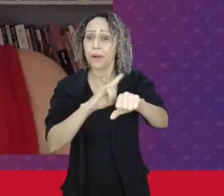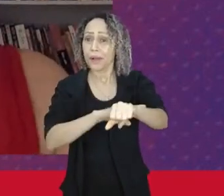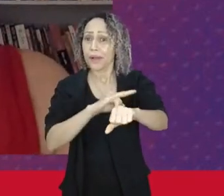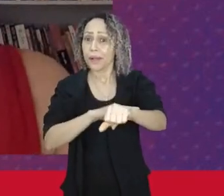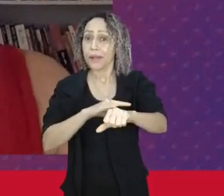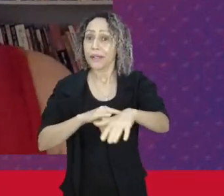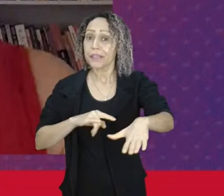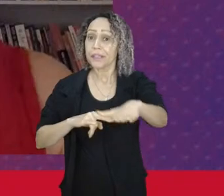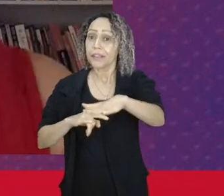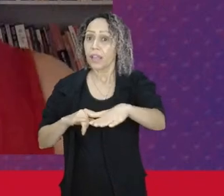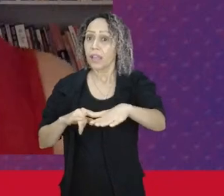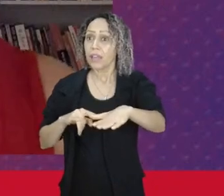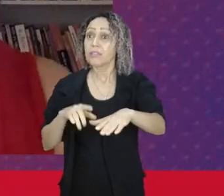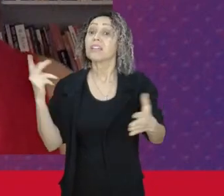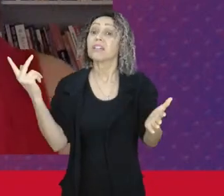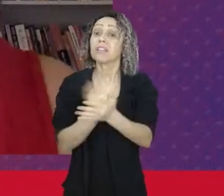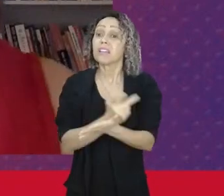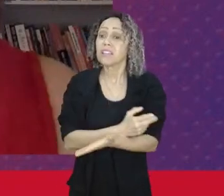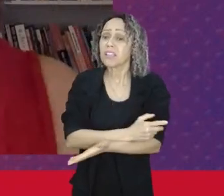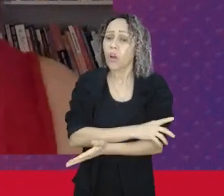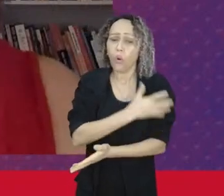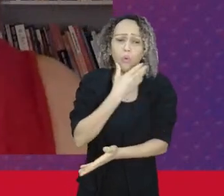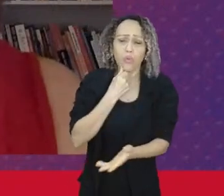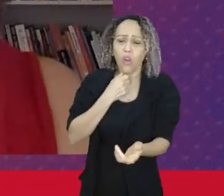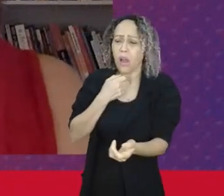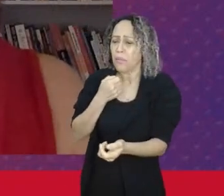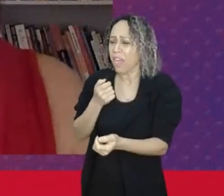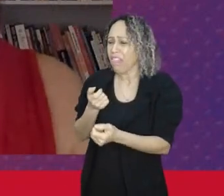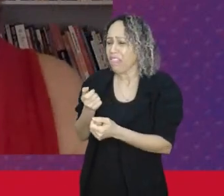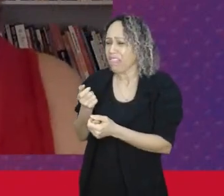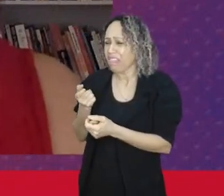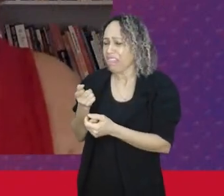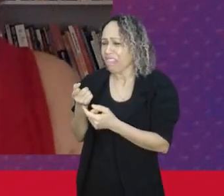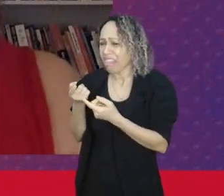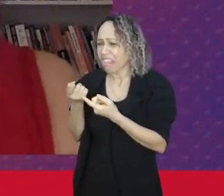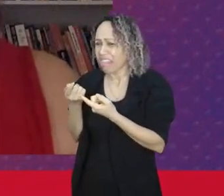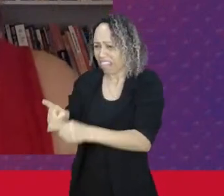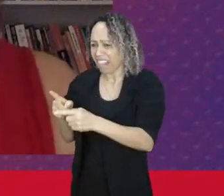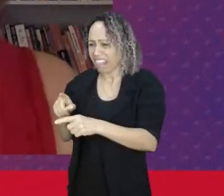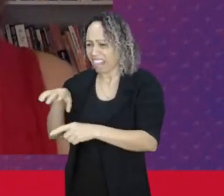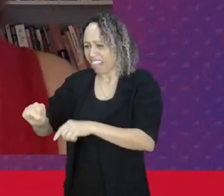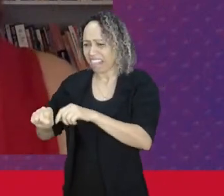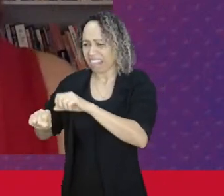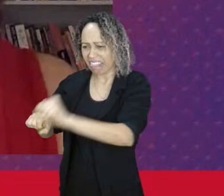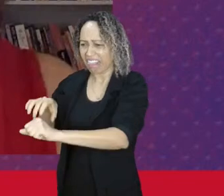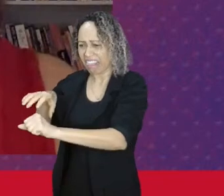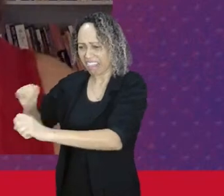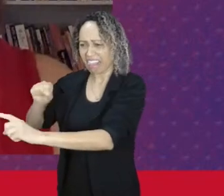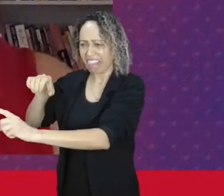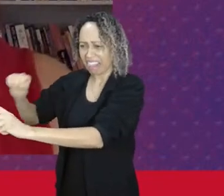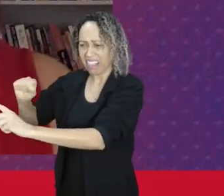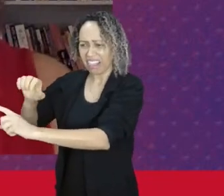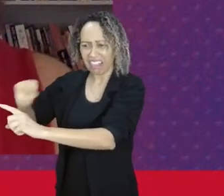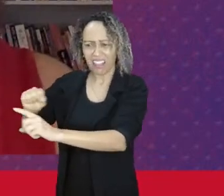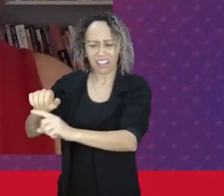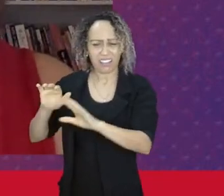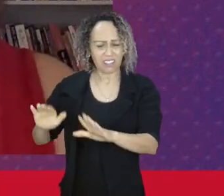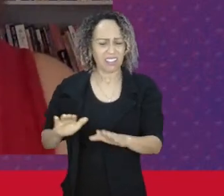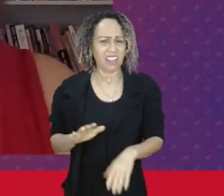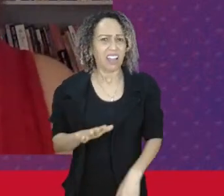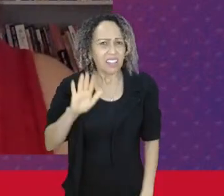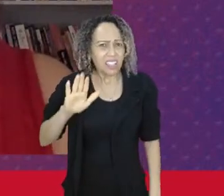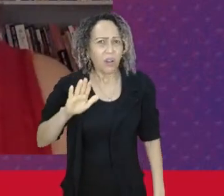sua experiência, passar a sua experiência cotidiana, precisar segurar as suas necessidades de